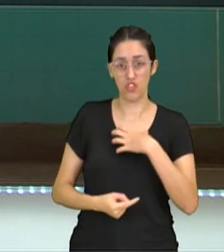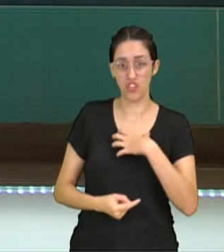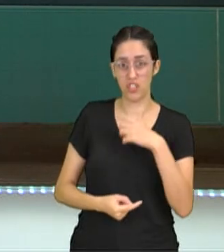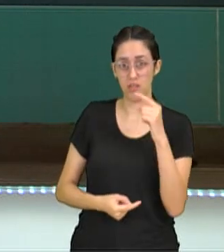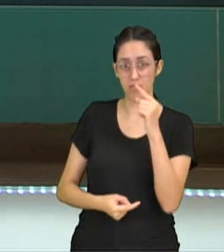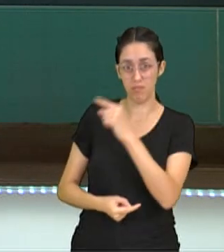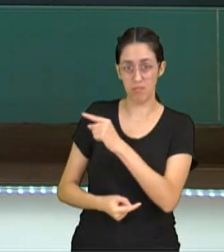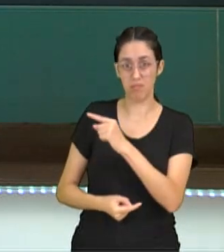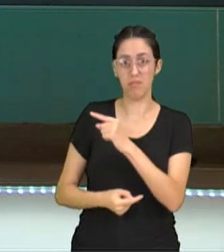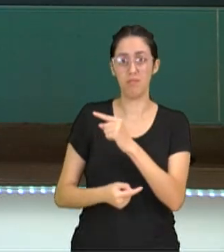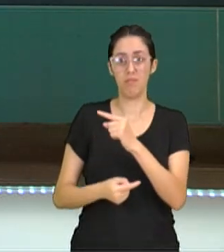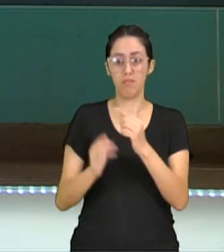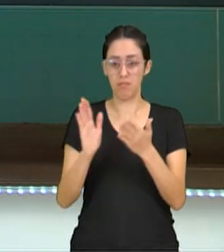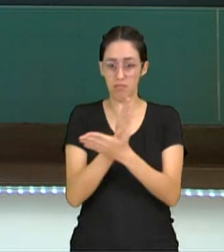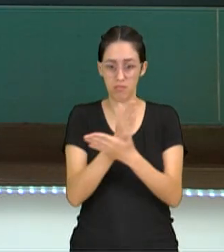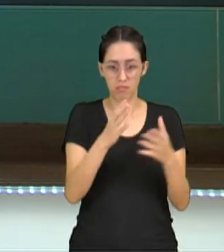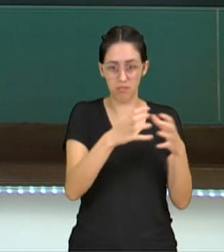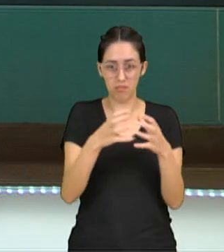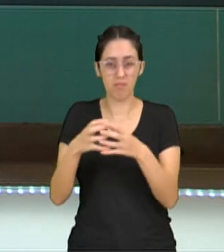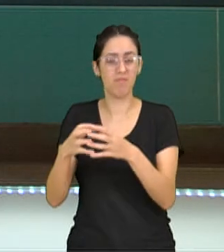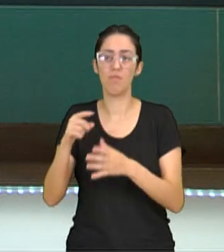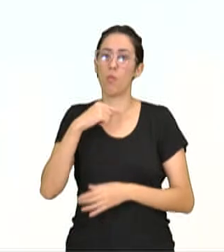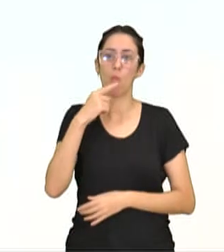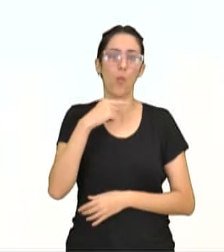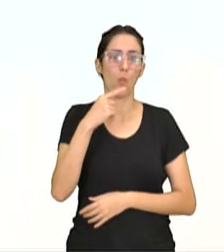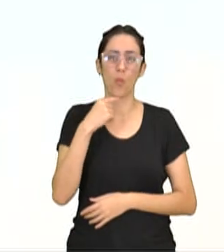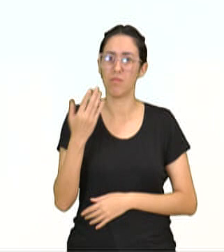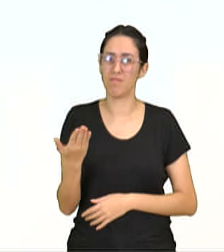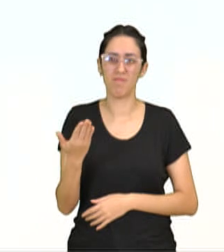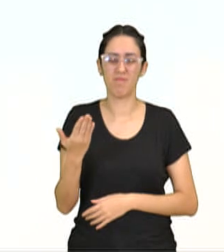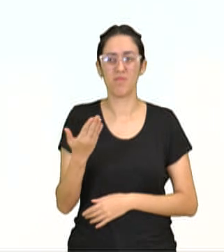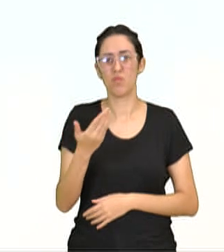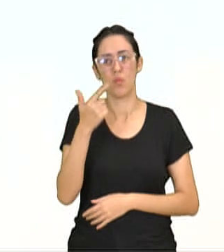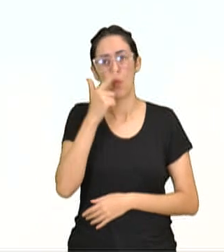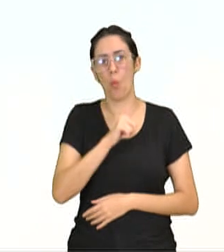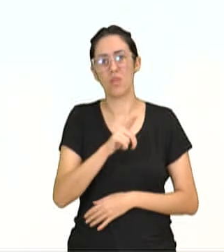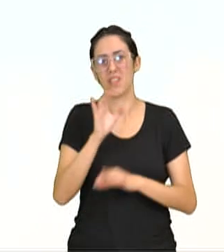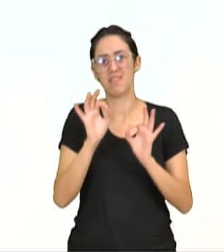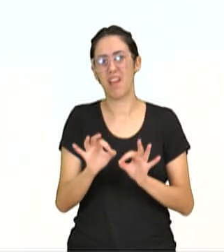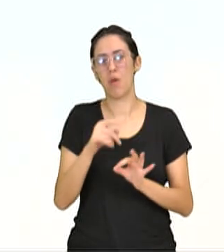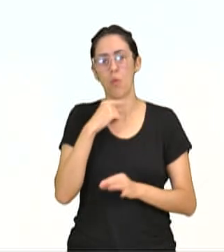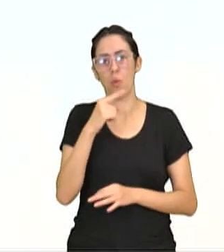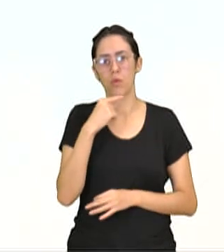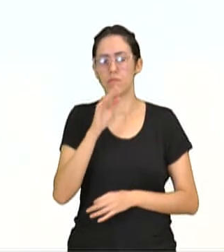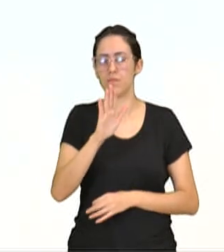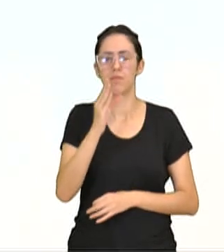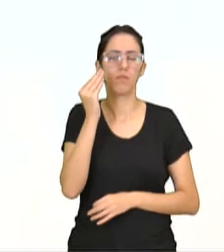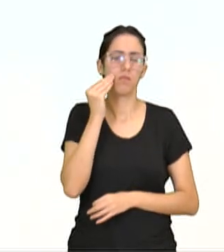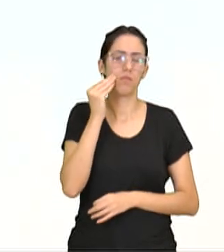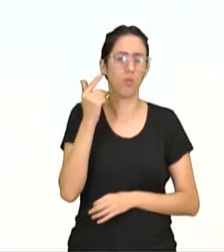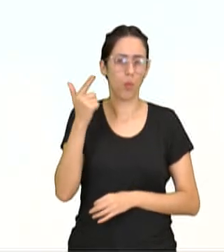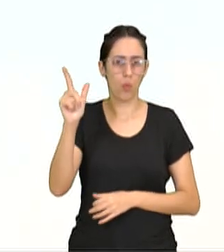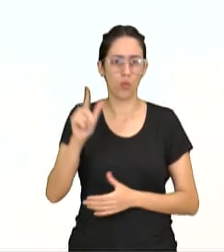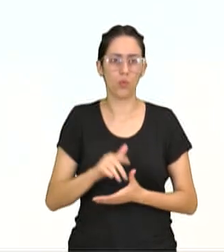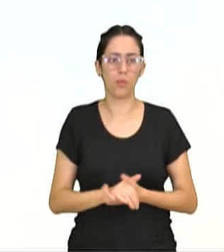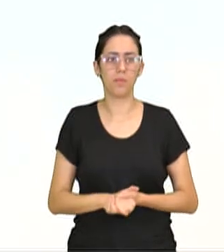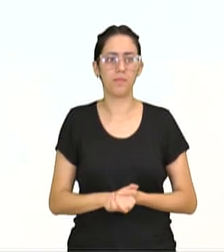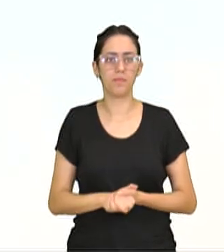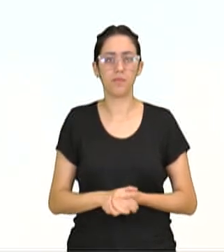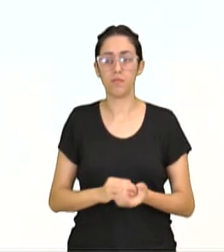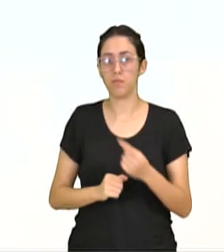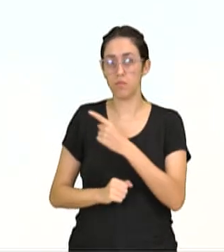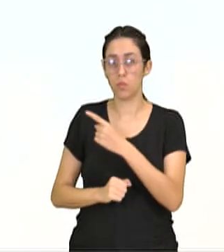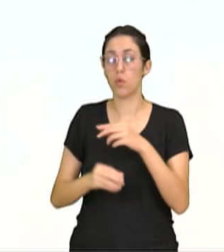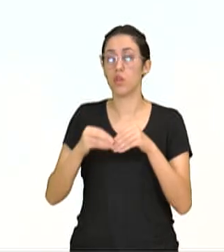termo central não foi conveniente, tá bom? Ó, não dá certo. Então, vamos tentar outro desmembramento. Olha lá.